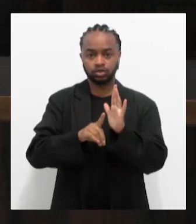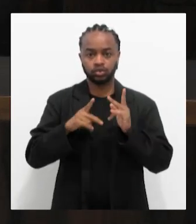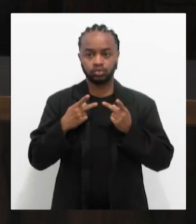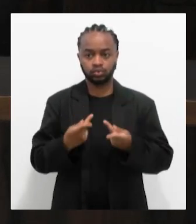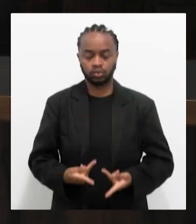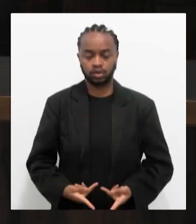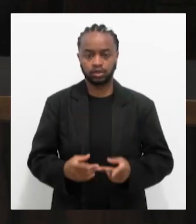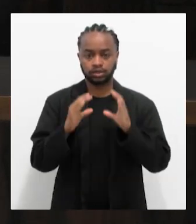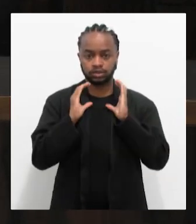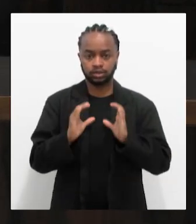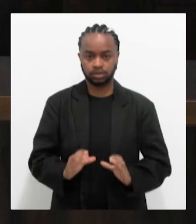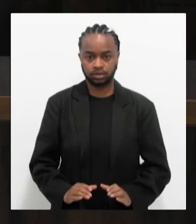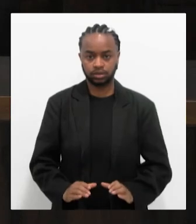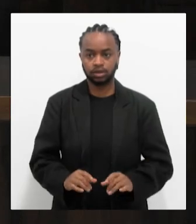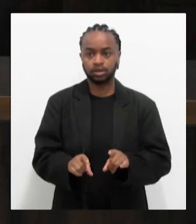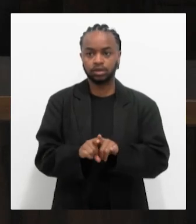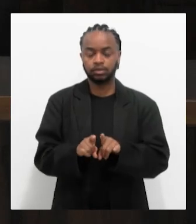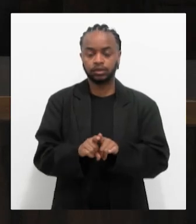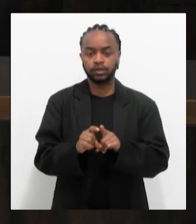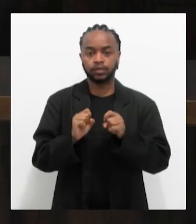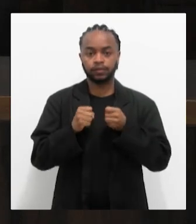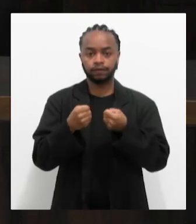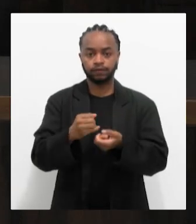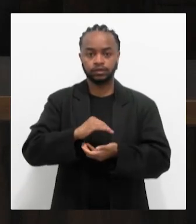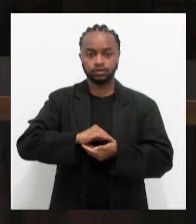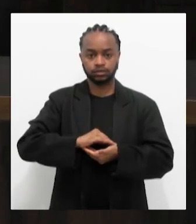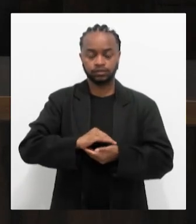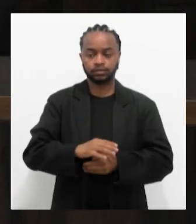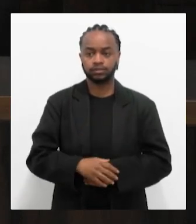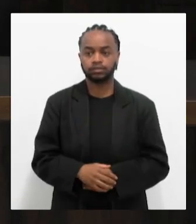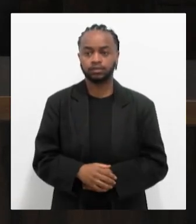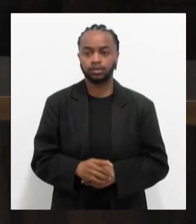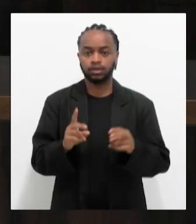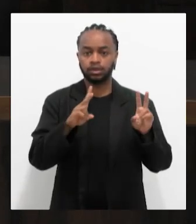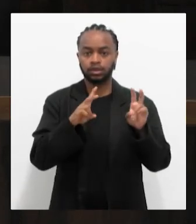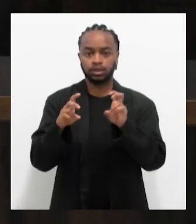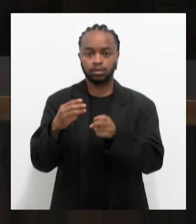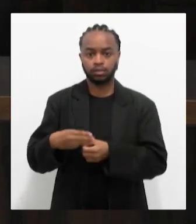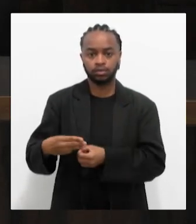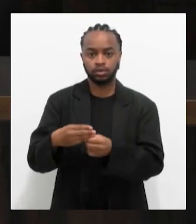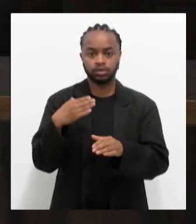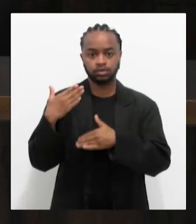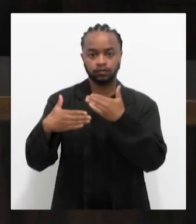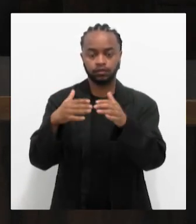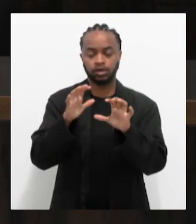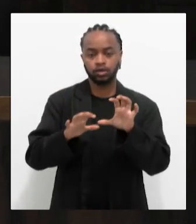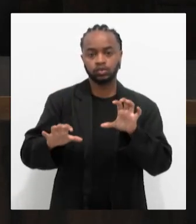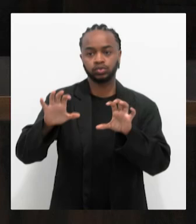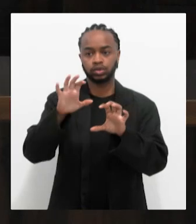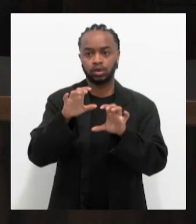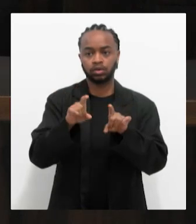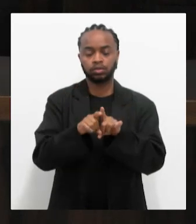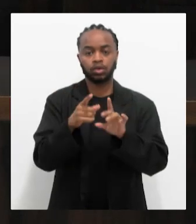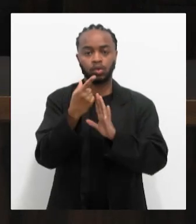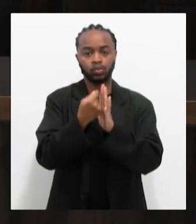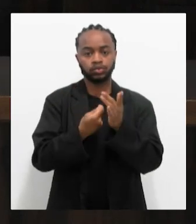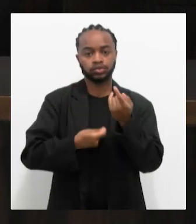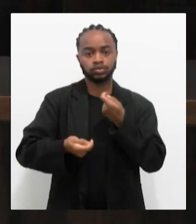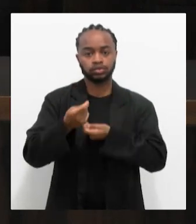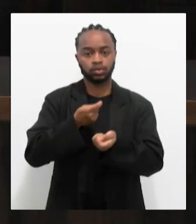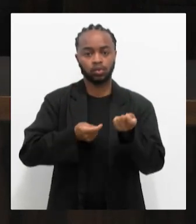e Cidadania e de Defesa Civil, de Assuntos Municipais e Desenvolvimento Regional e de Orçamento,